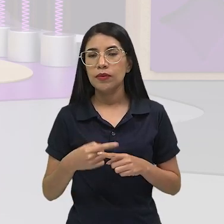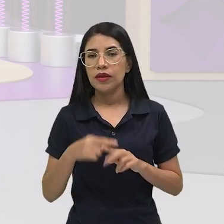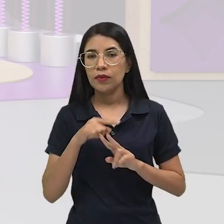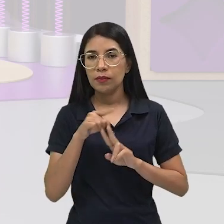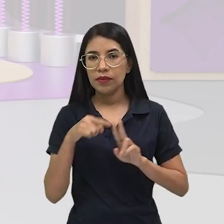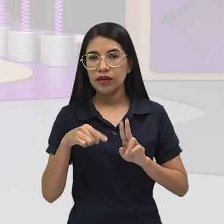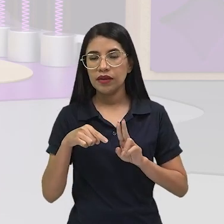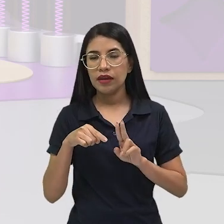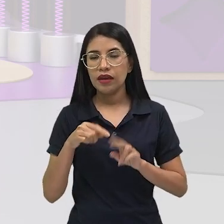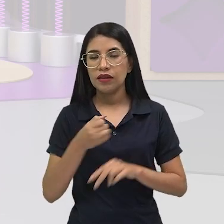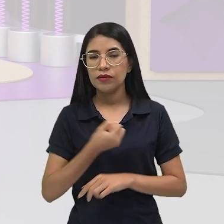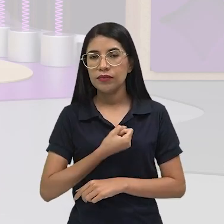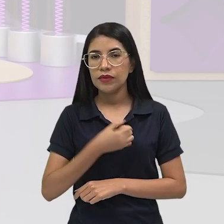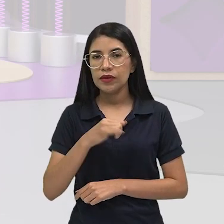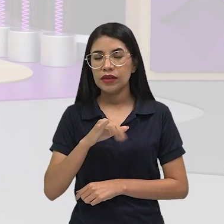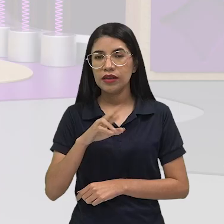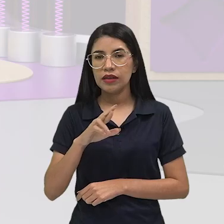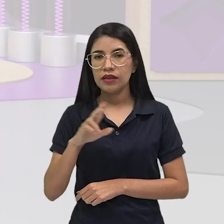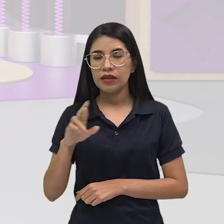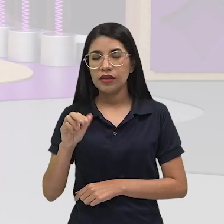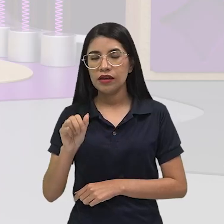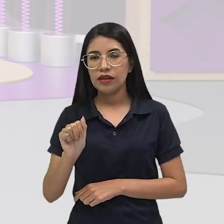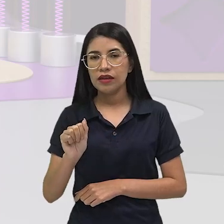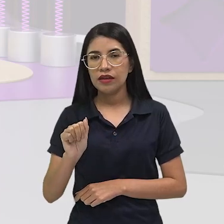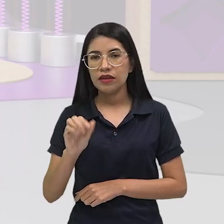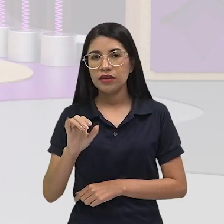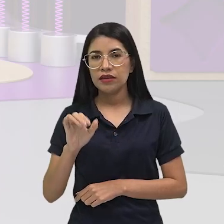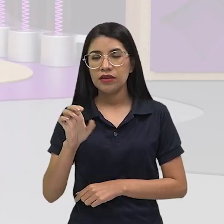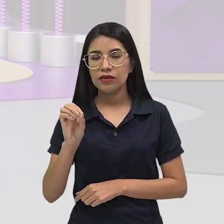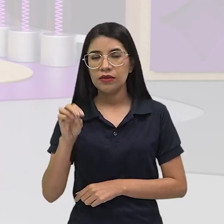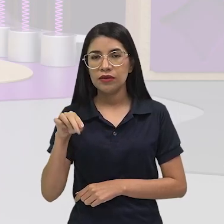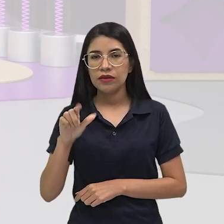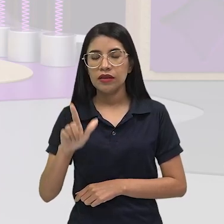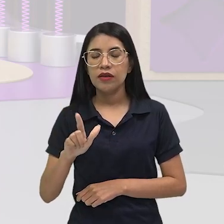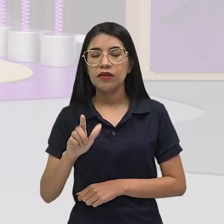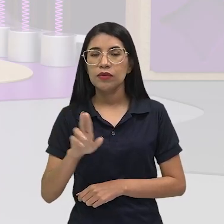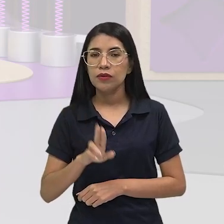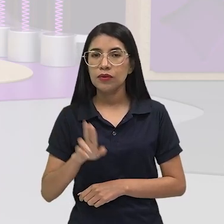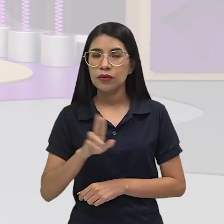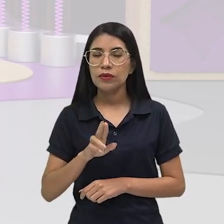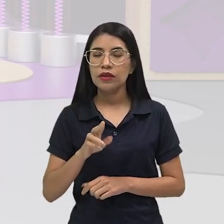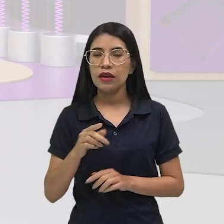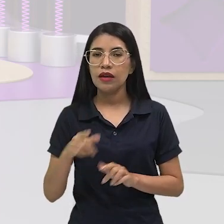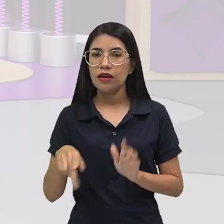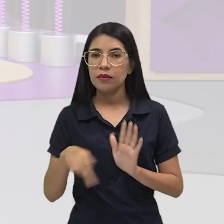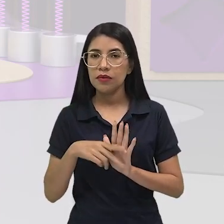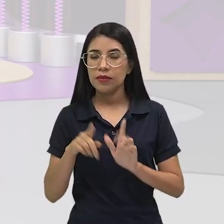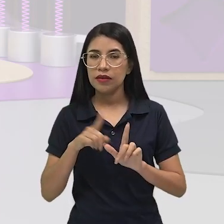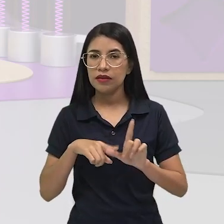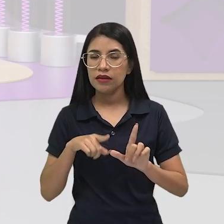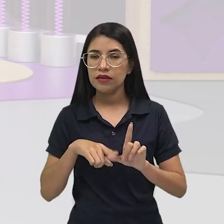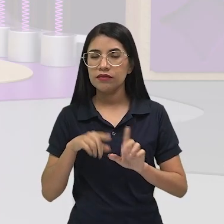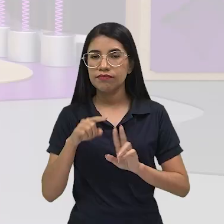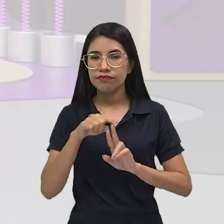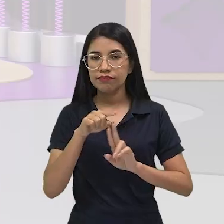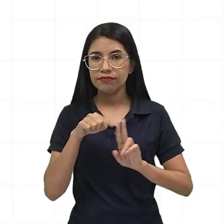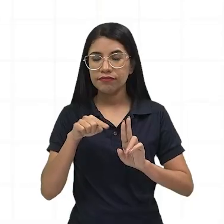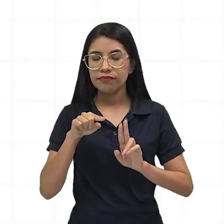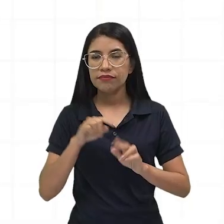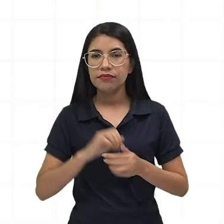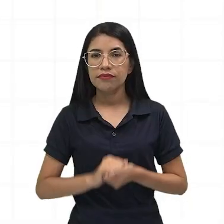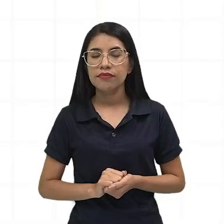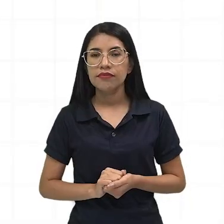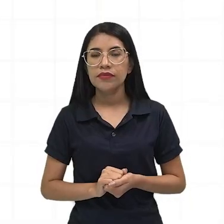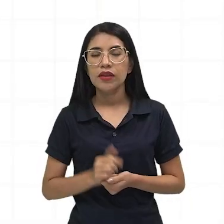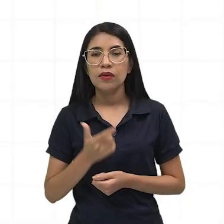irracional, normalmente nós utilizamos a letra, certo? Muito bem, vamos ver